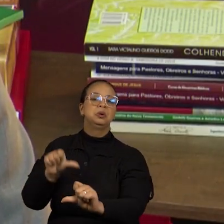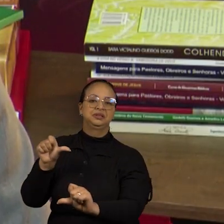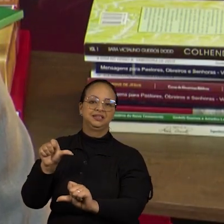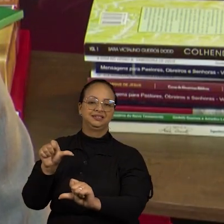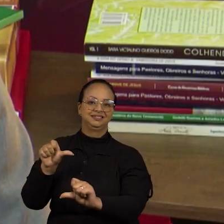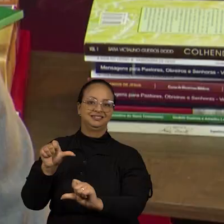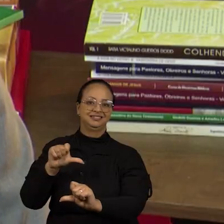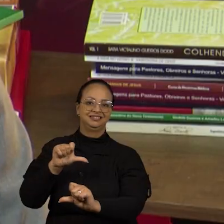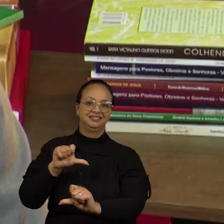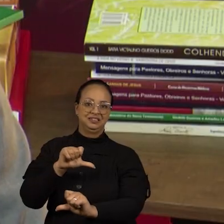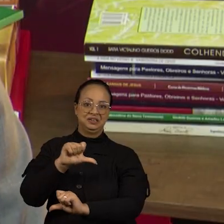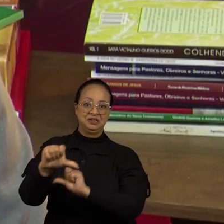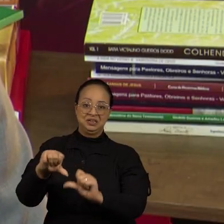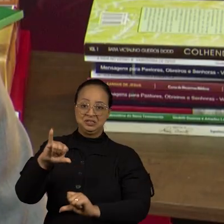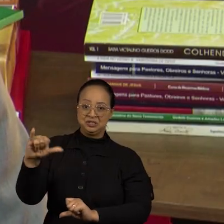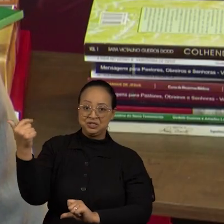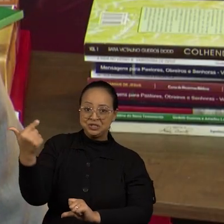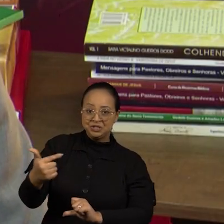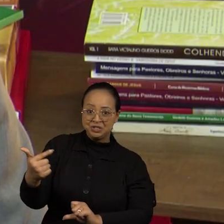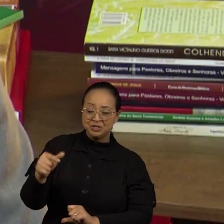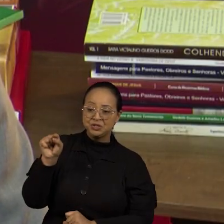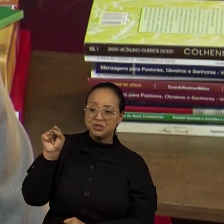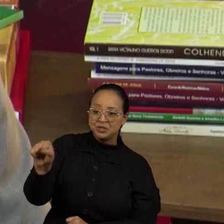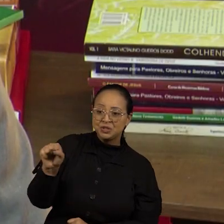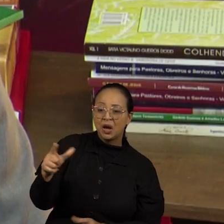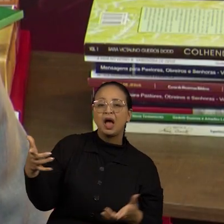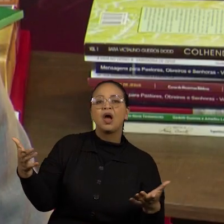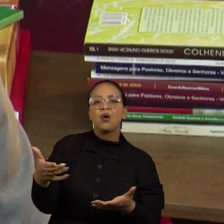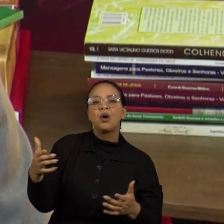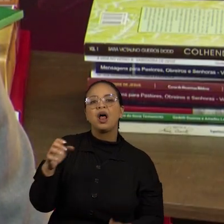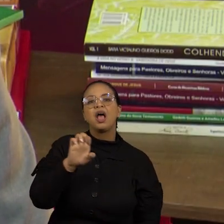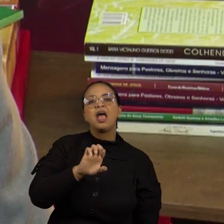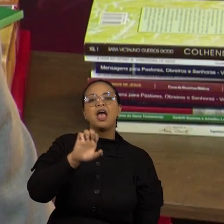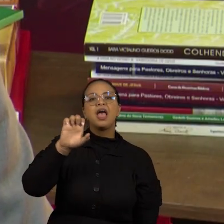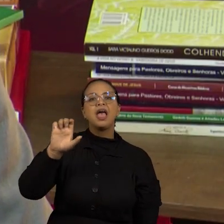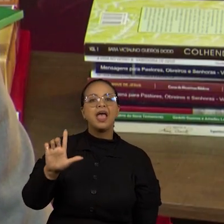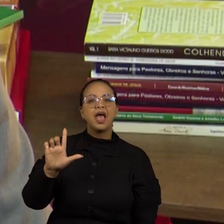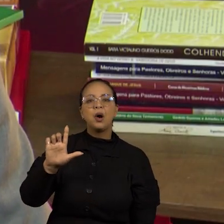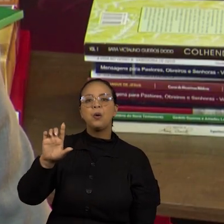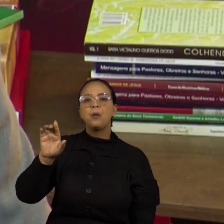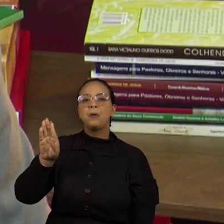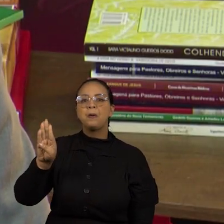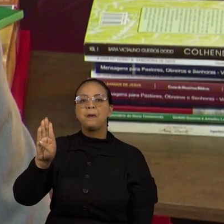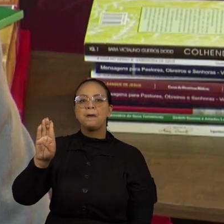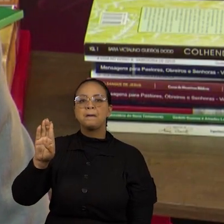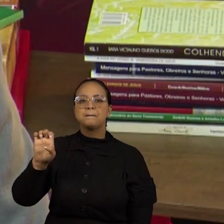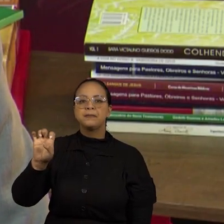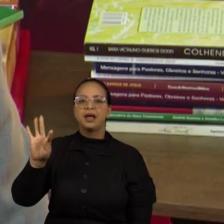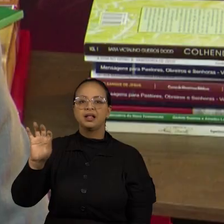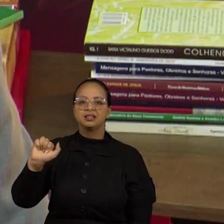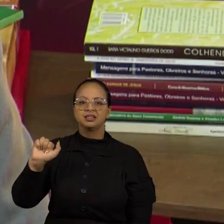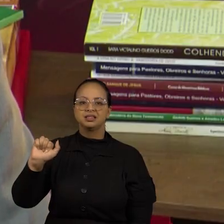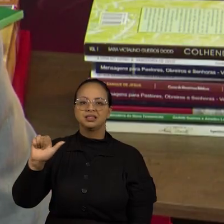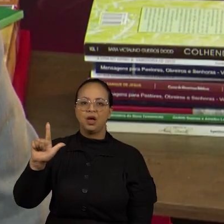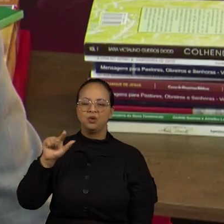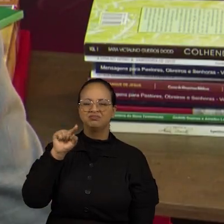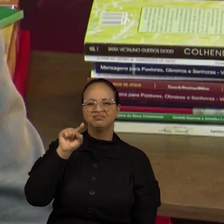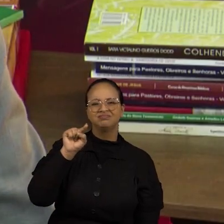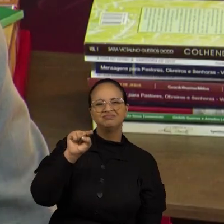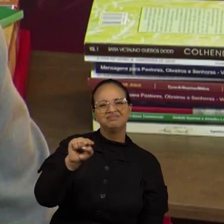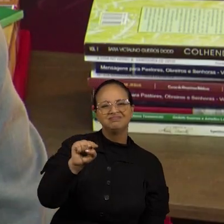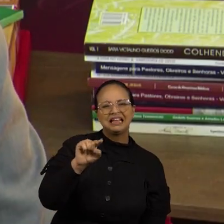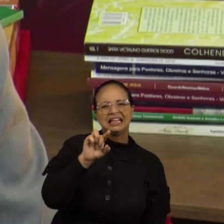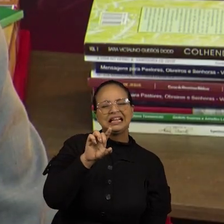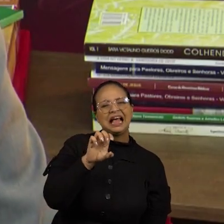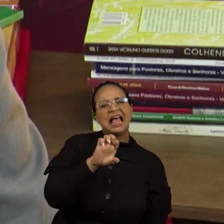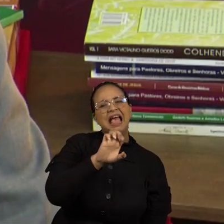assim: e chamou Jacó o nome desse lugar de El Betel. O El aqui é Deus. Então ele muda, ele não é